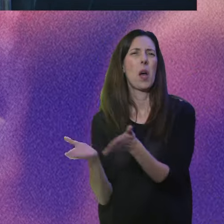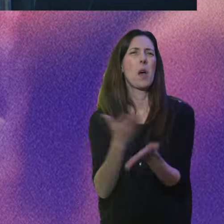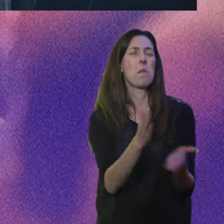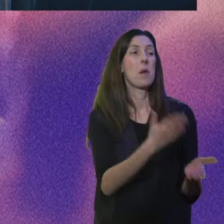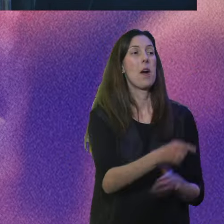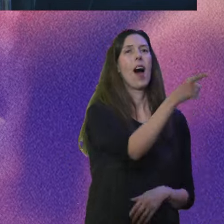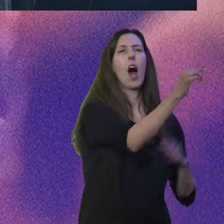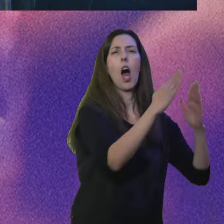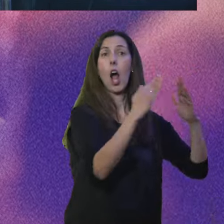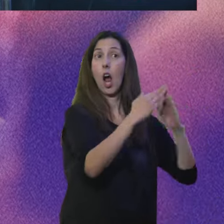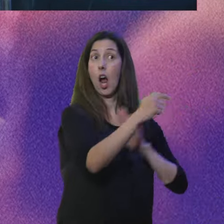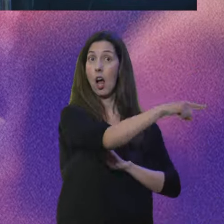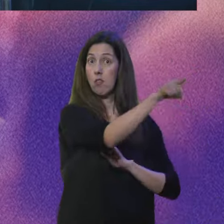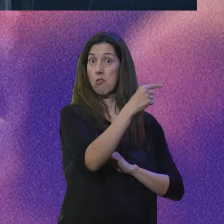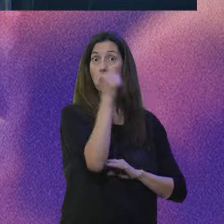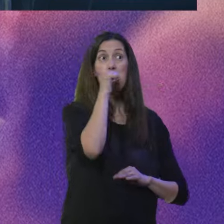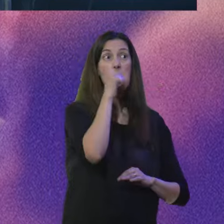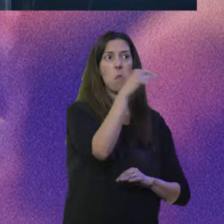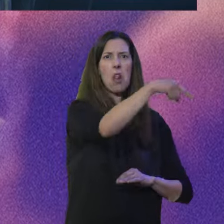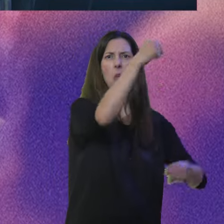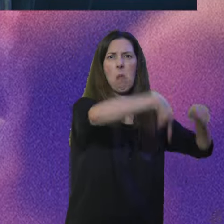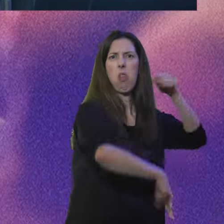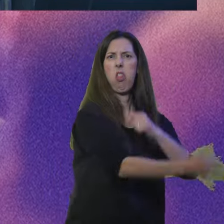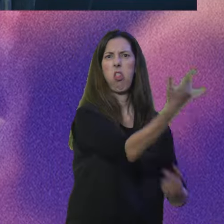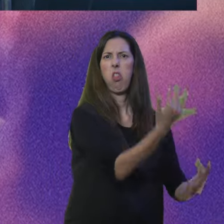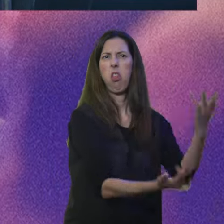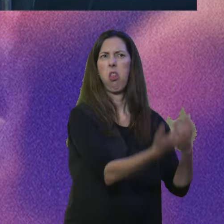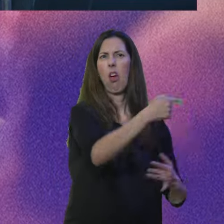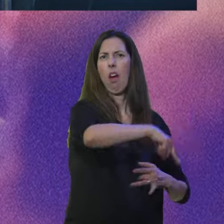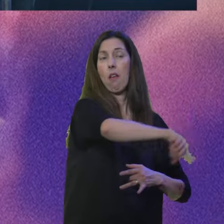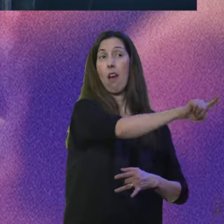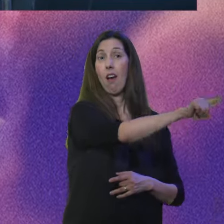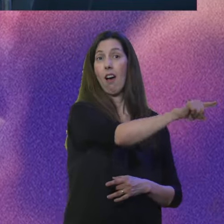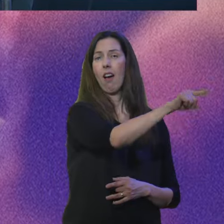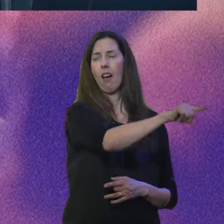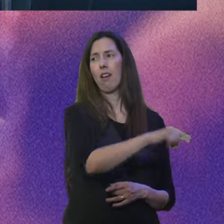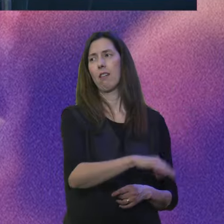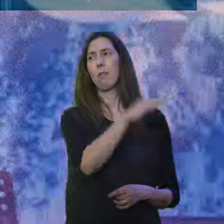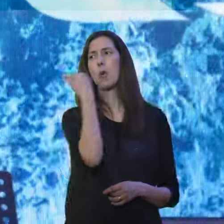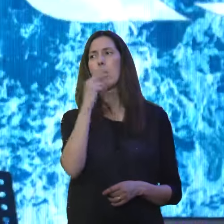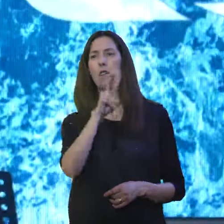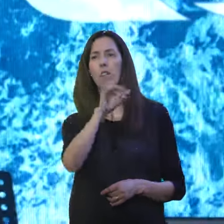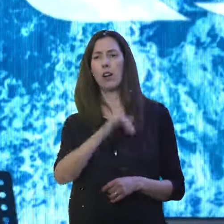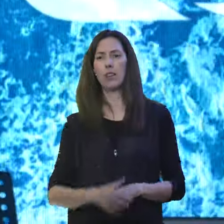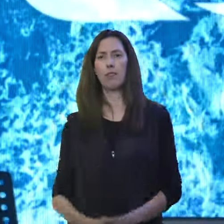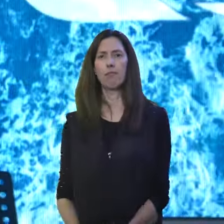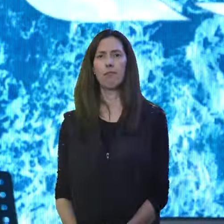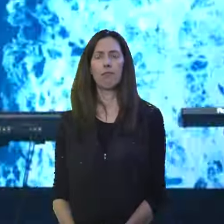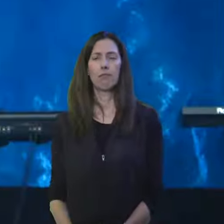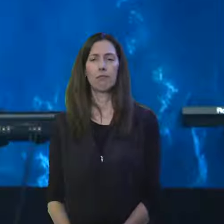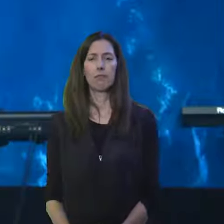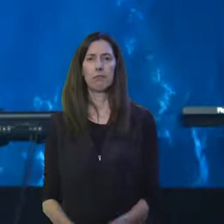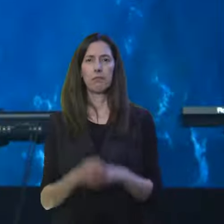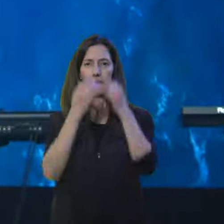é um caminho que desce para a sepultura, para as moradas da morte.